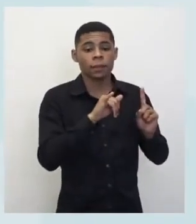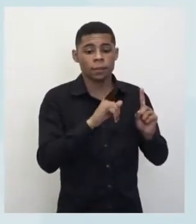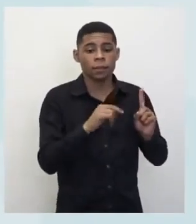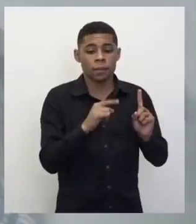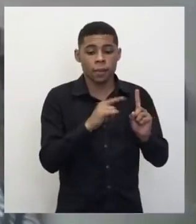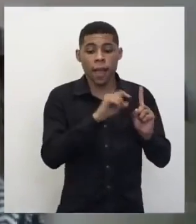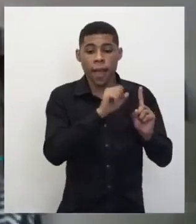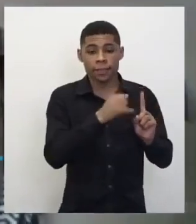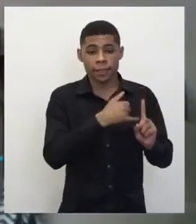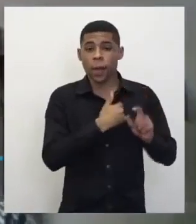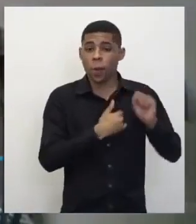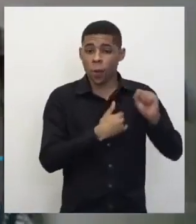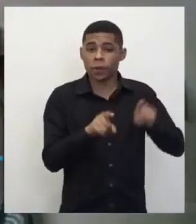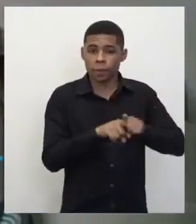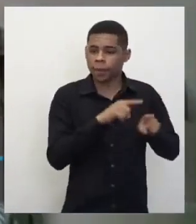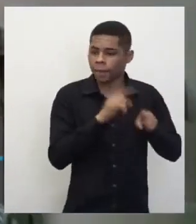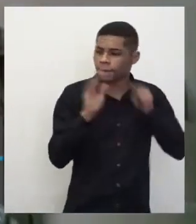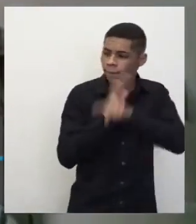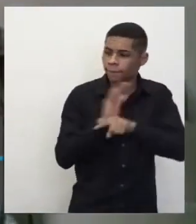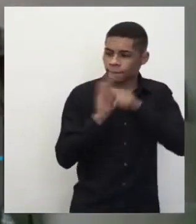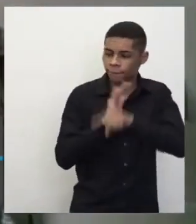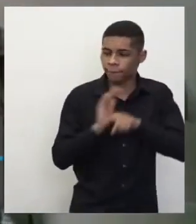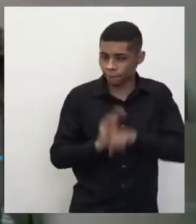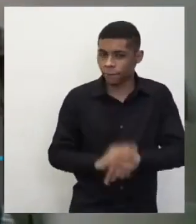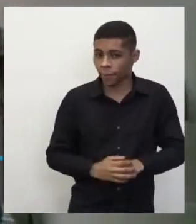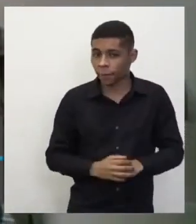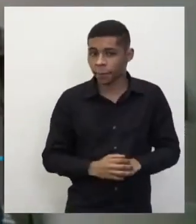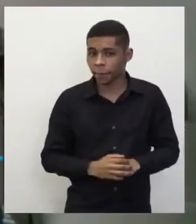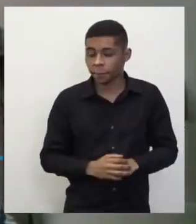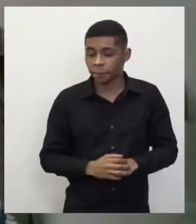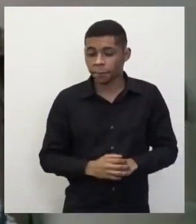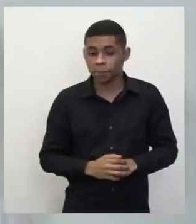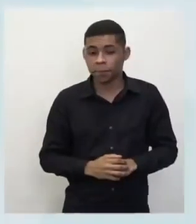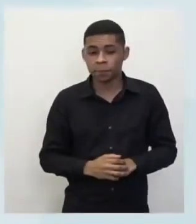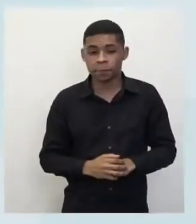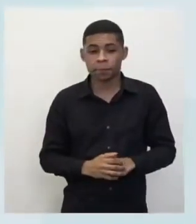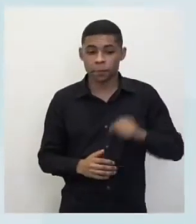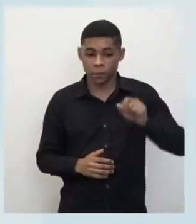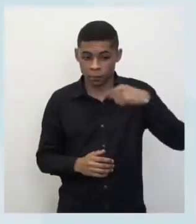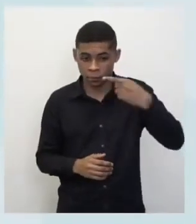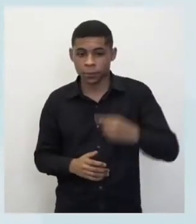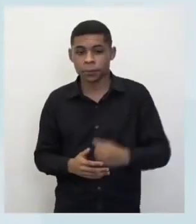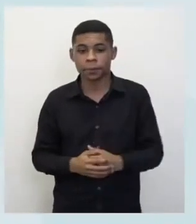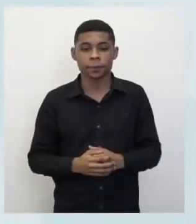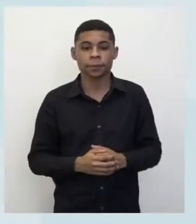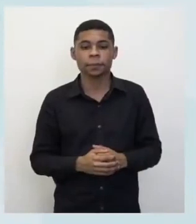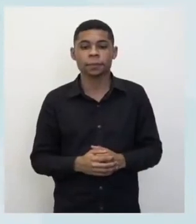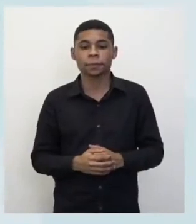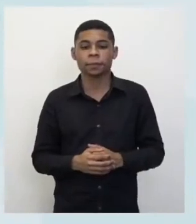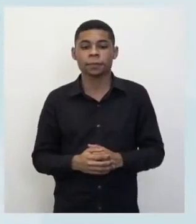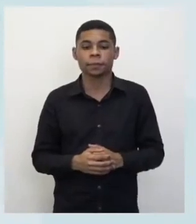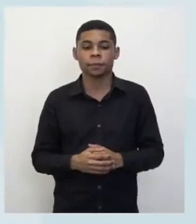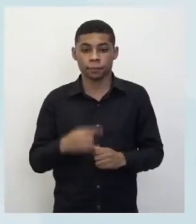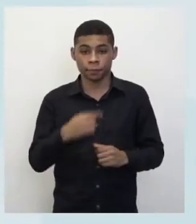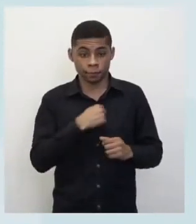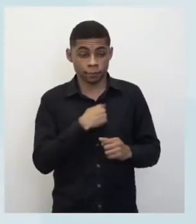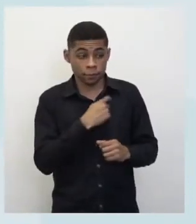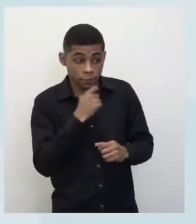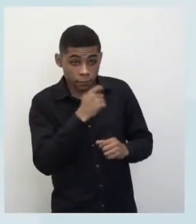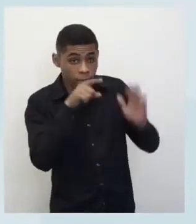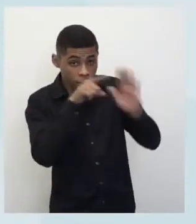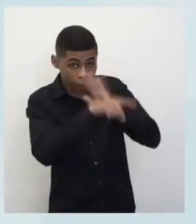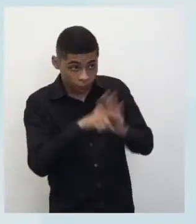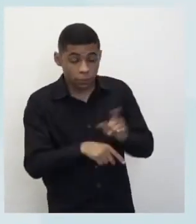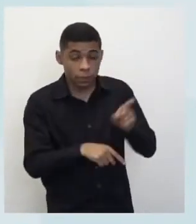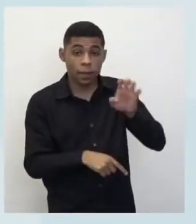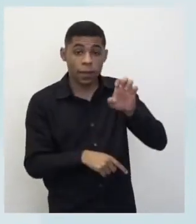8 anos. Próximo. Eu vou ser a entrevistadora e a Elaine será o